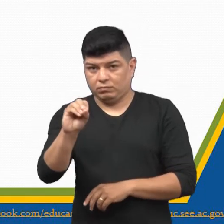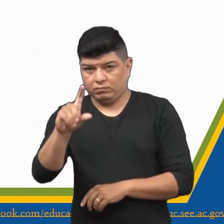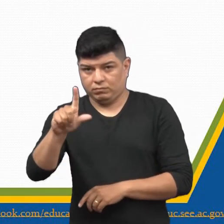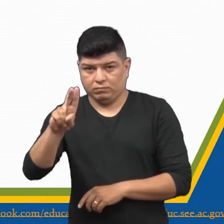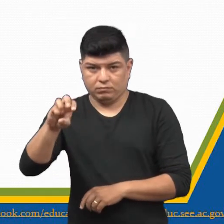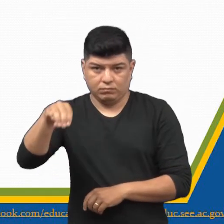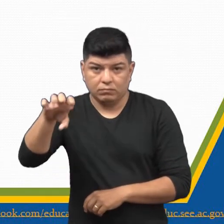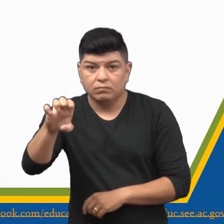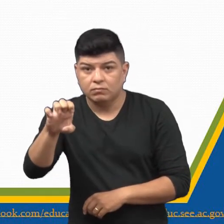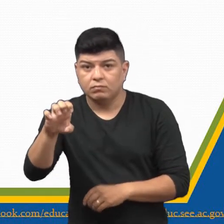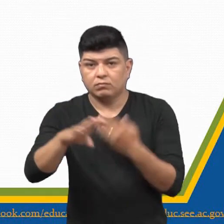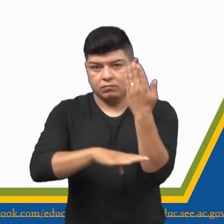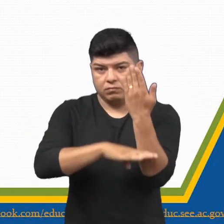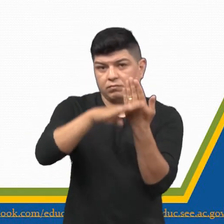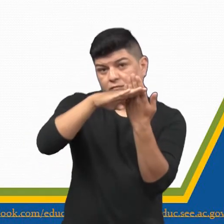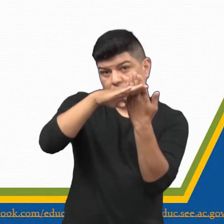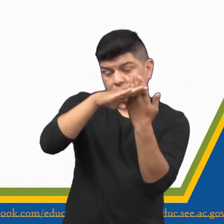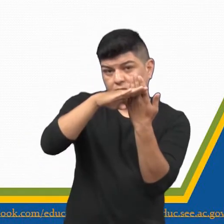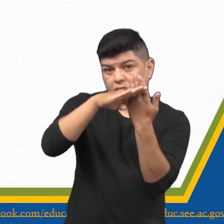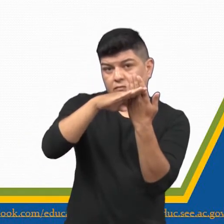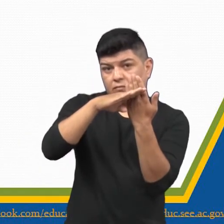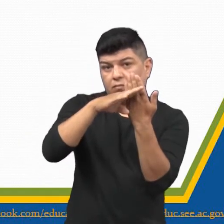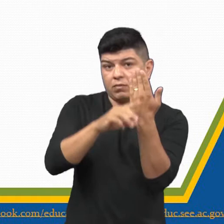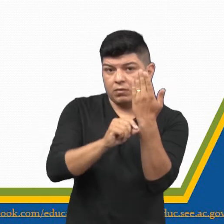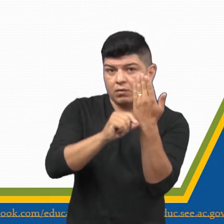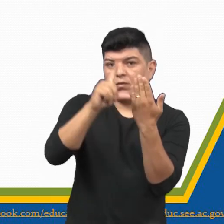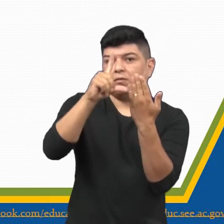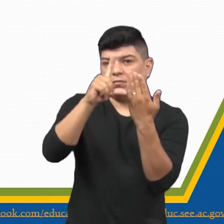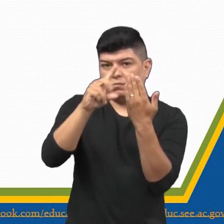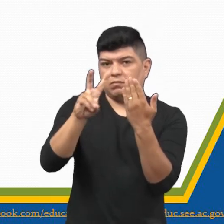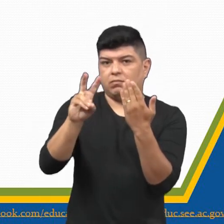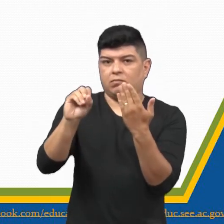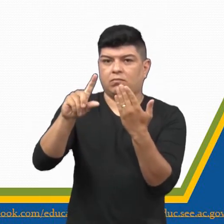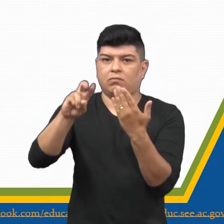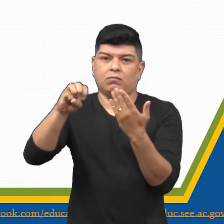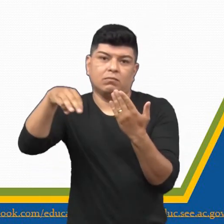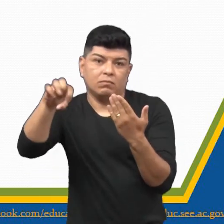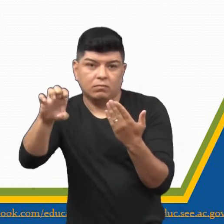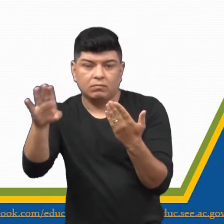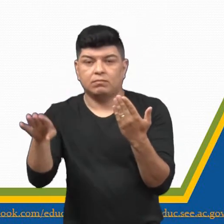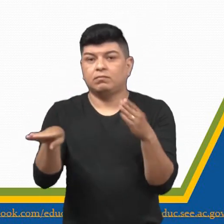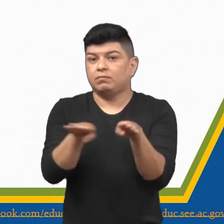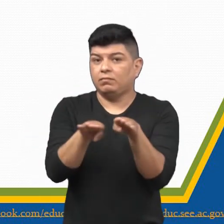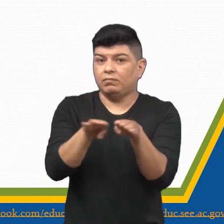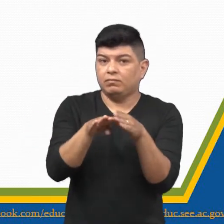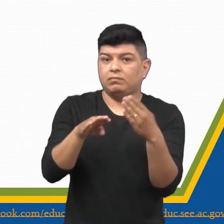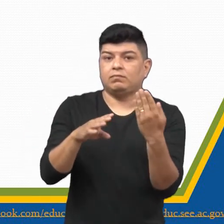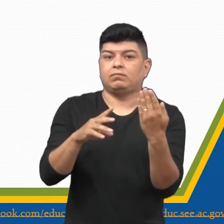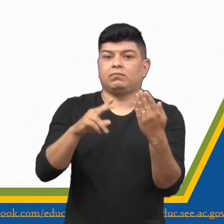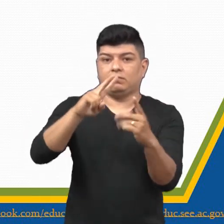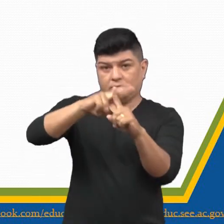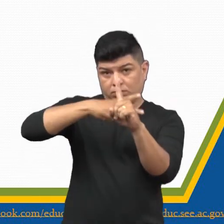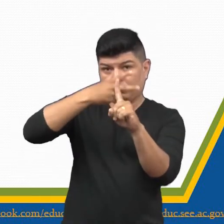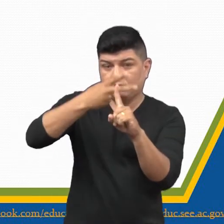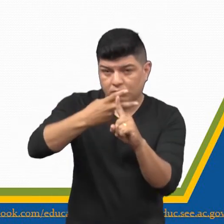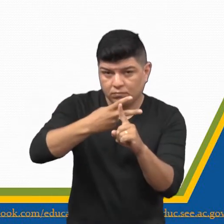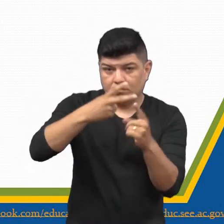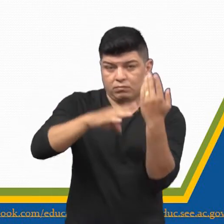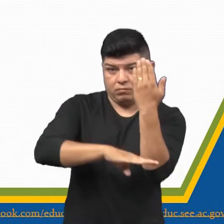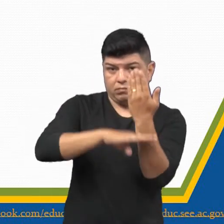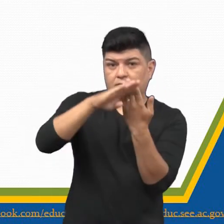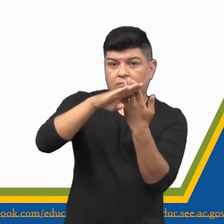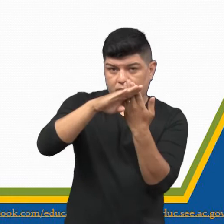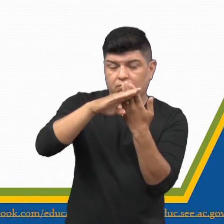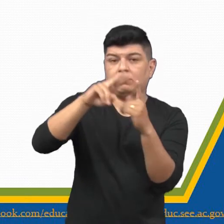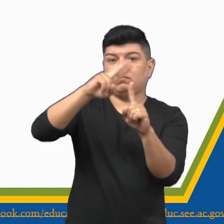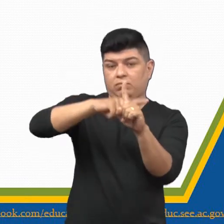temperatura. Aumentando-se a temperatura, aumenta-se o volume. Duplicando-se a temperatura, duplica-se o volume, porque